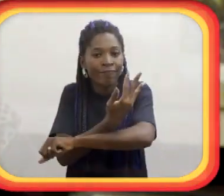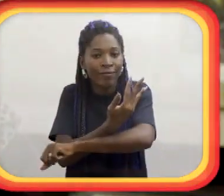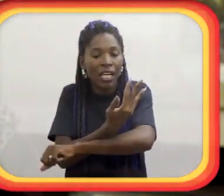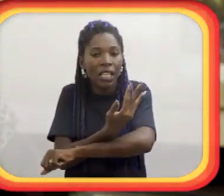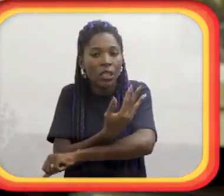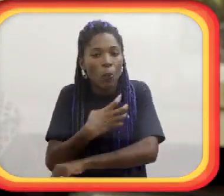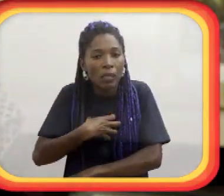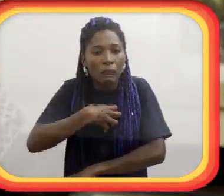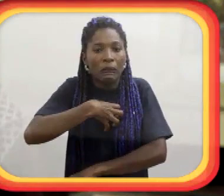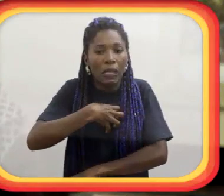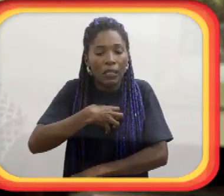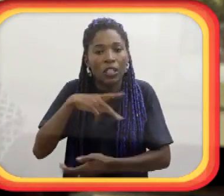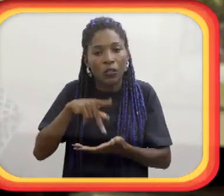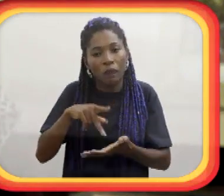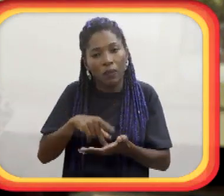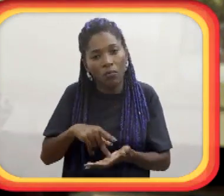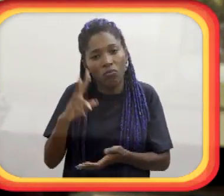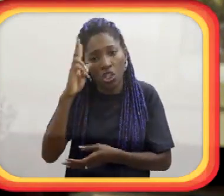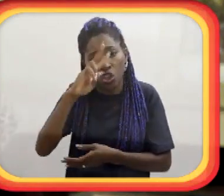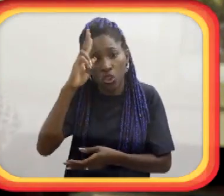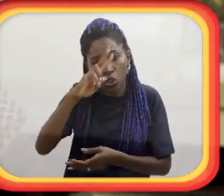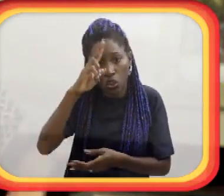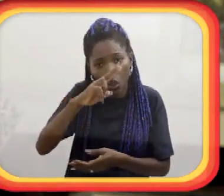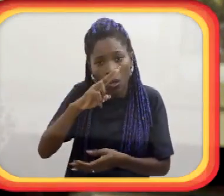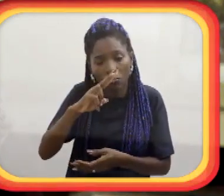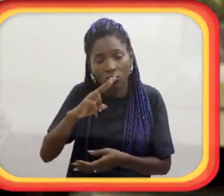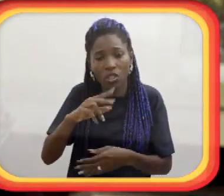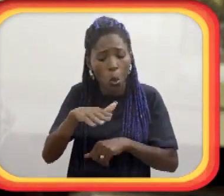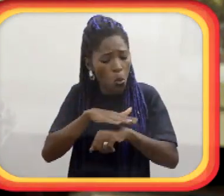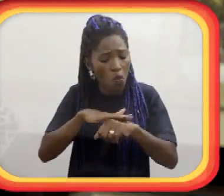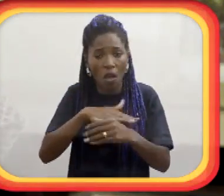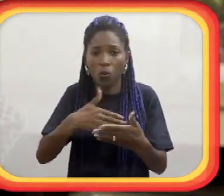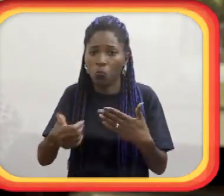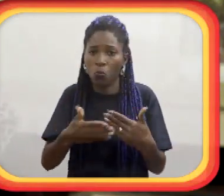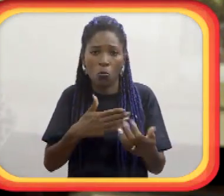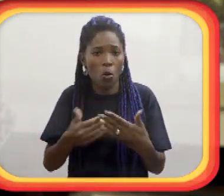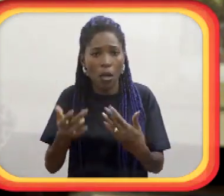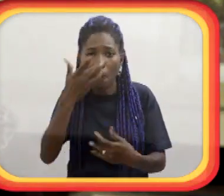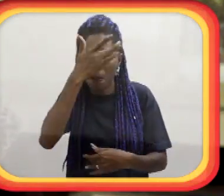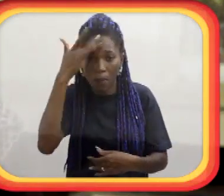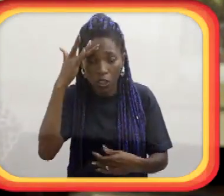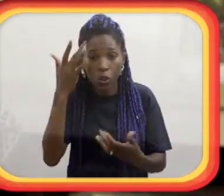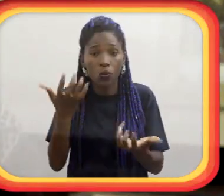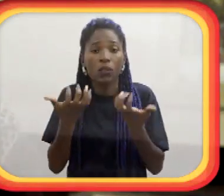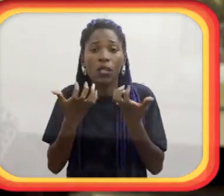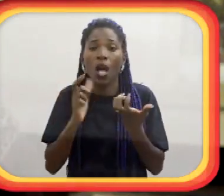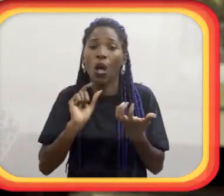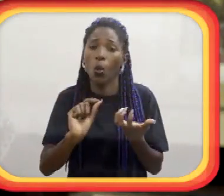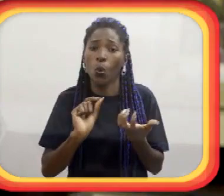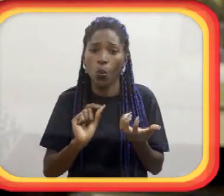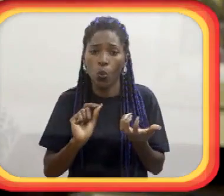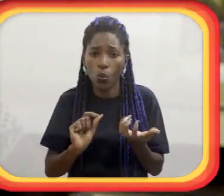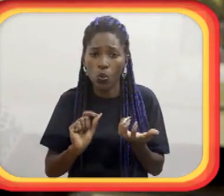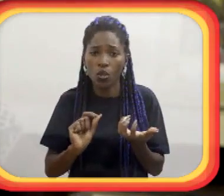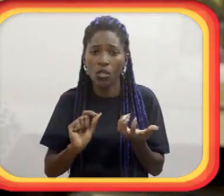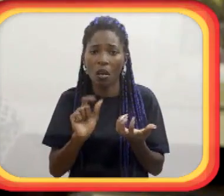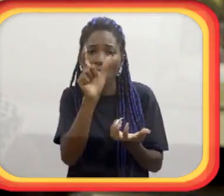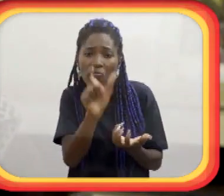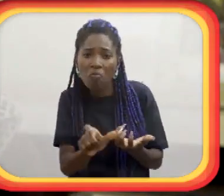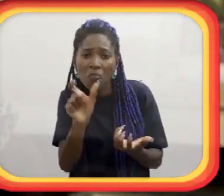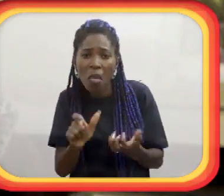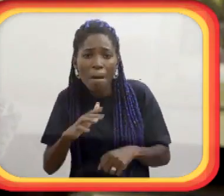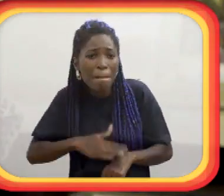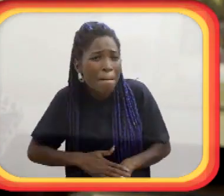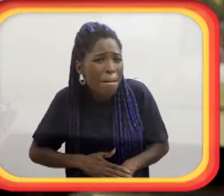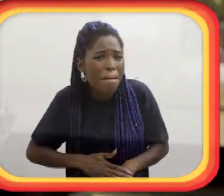se sintam tocadas por essa história e por essa abordagem. Então eu diria que converse com qualquer pessoa que esteja disposta